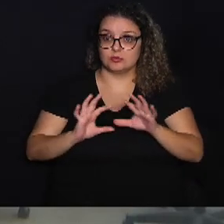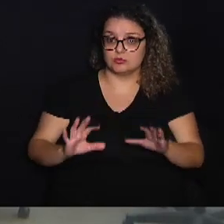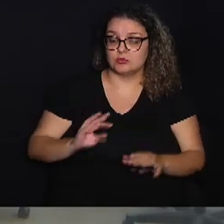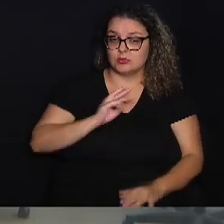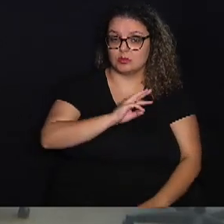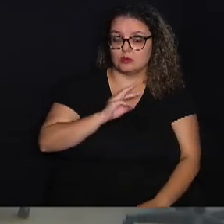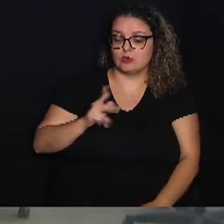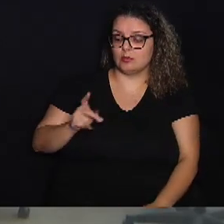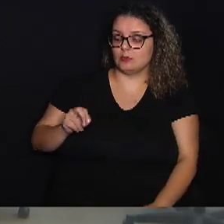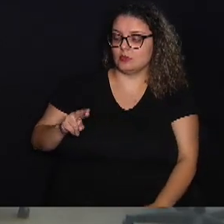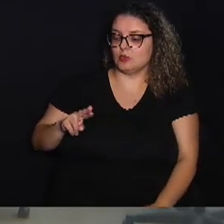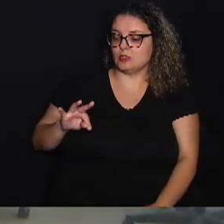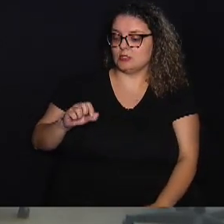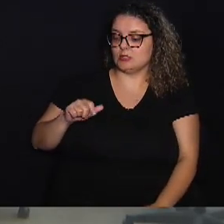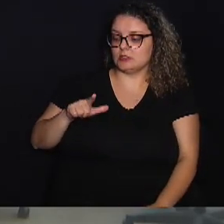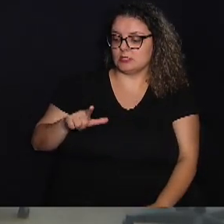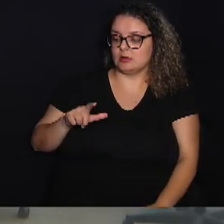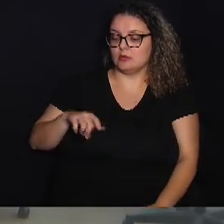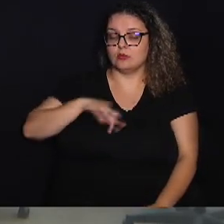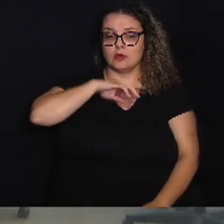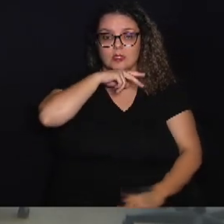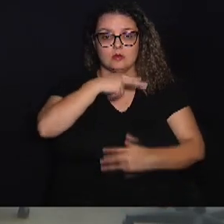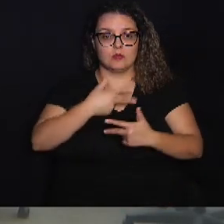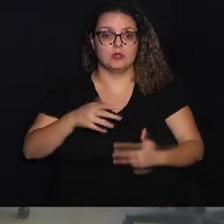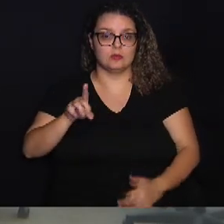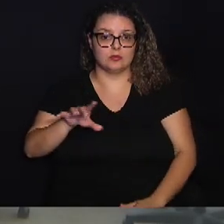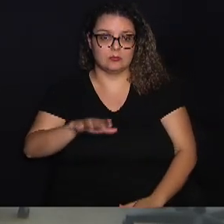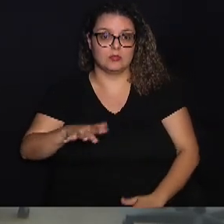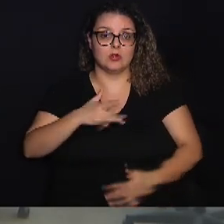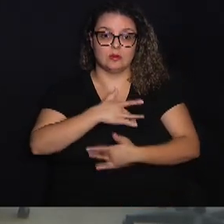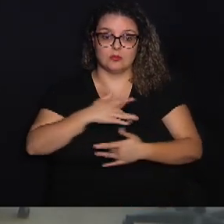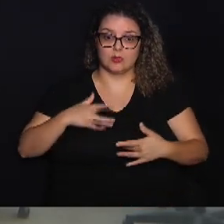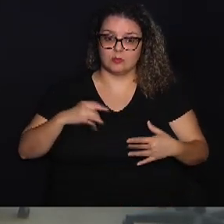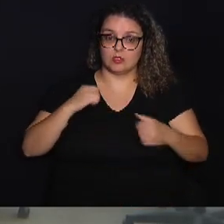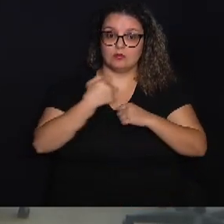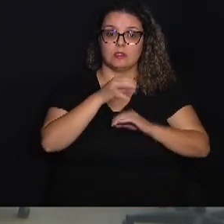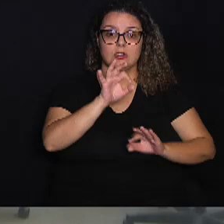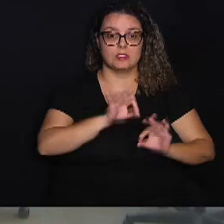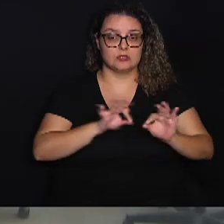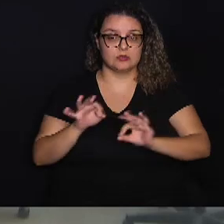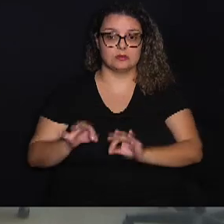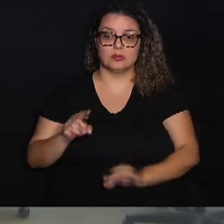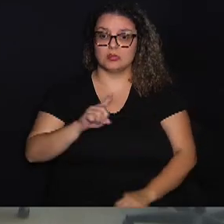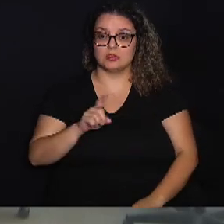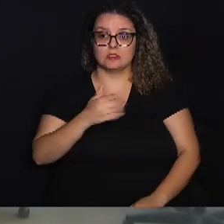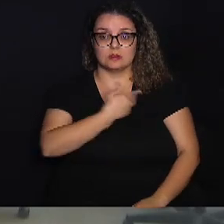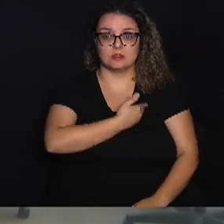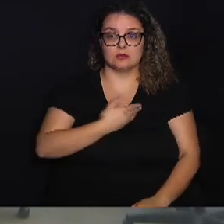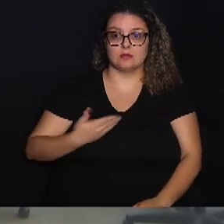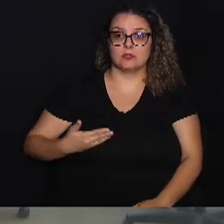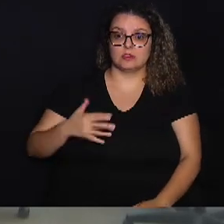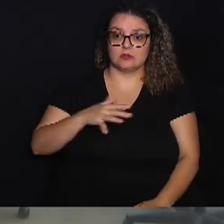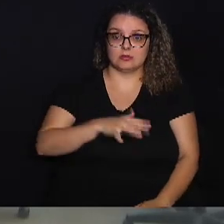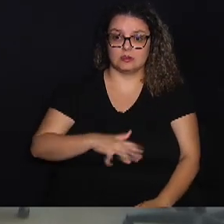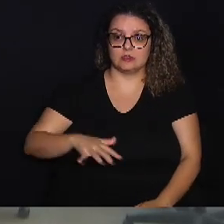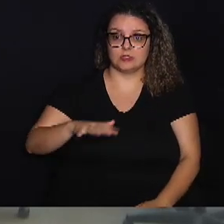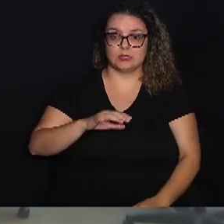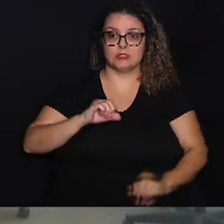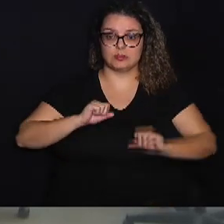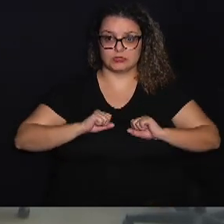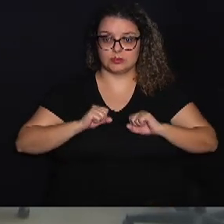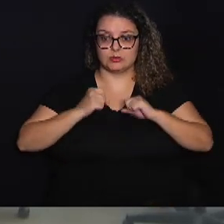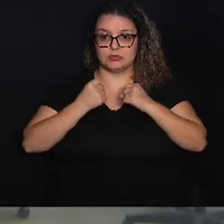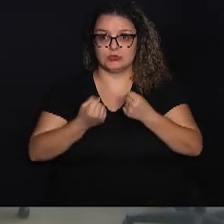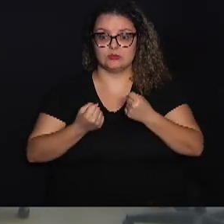portal animal no departamento de bem-estar animal e também nas organizações não governamentais de defesa